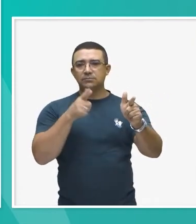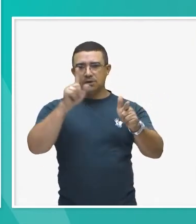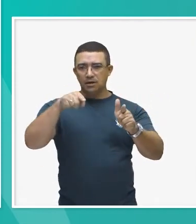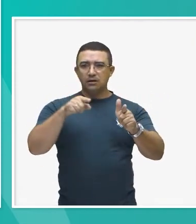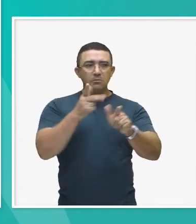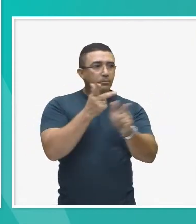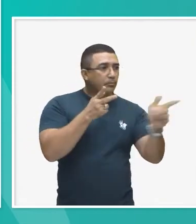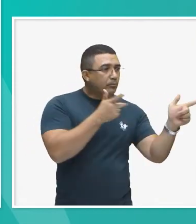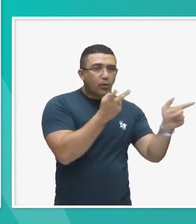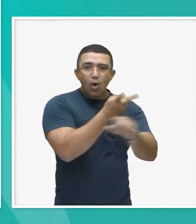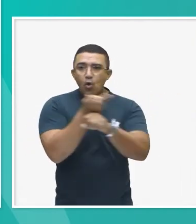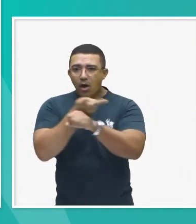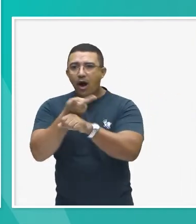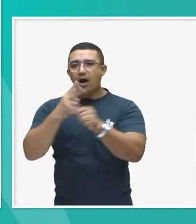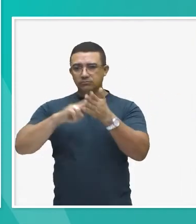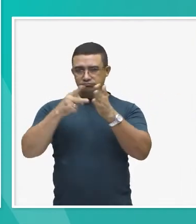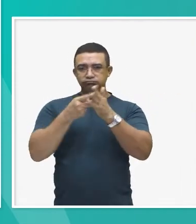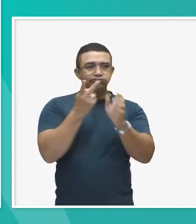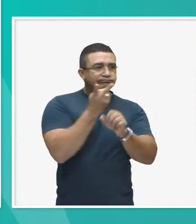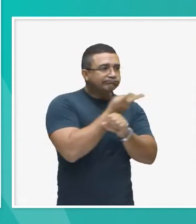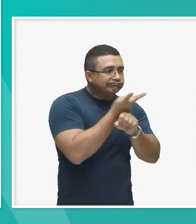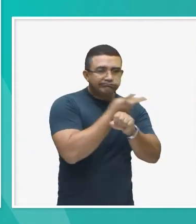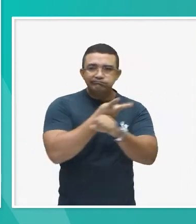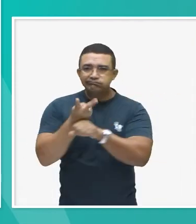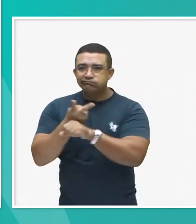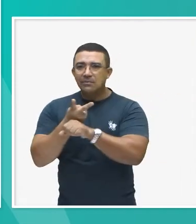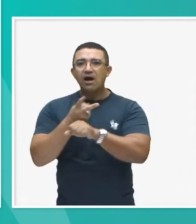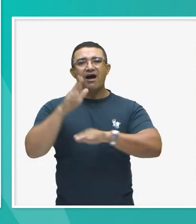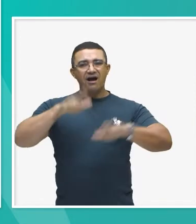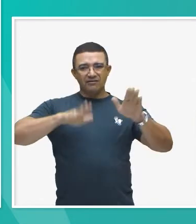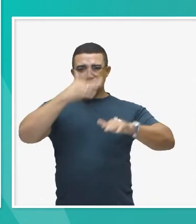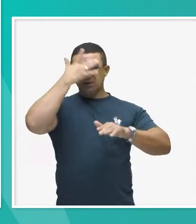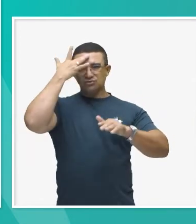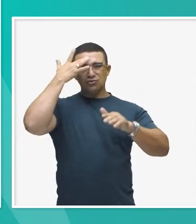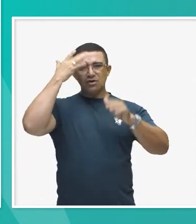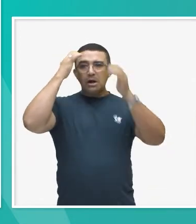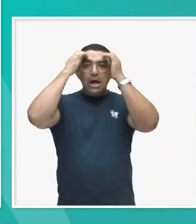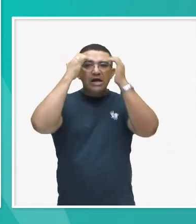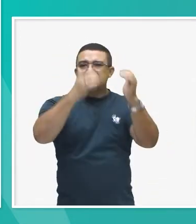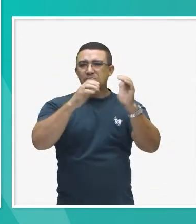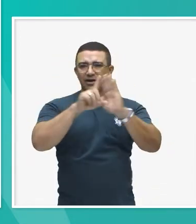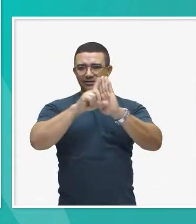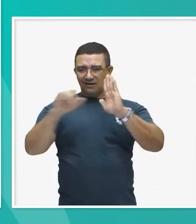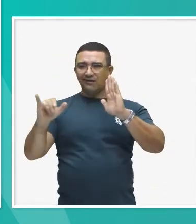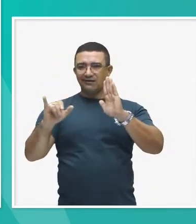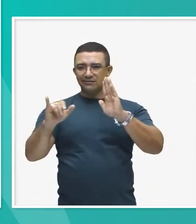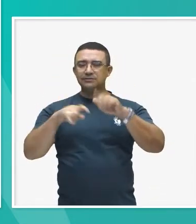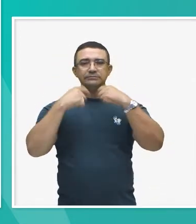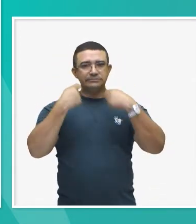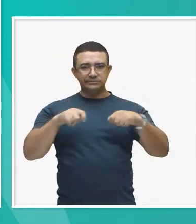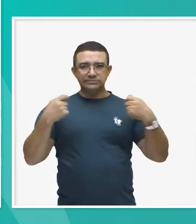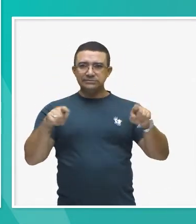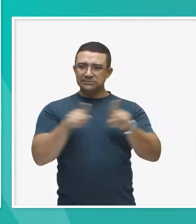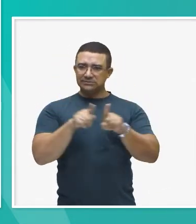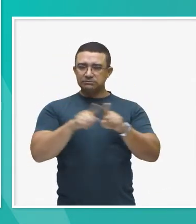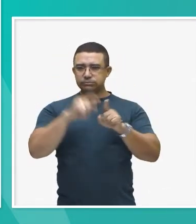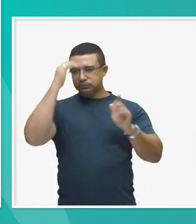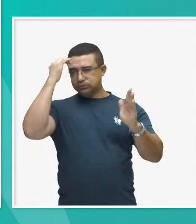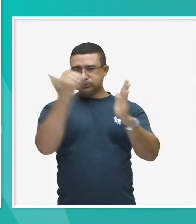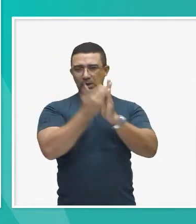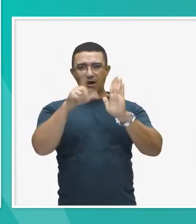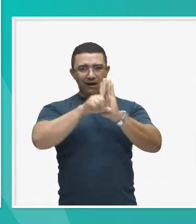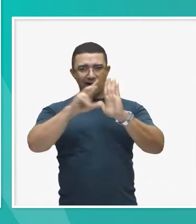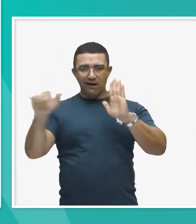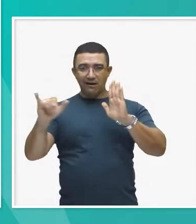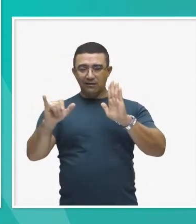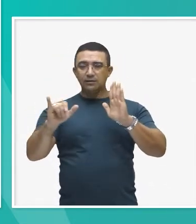ela acontece de forma predatória, né, que não respeitam os ciclos de renovação, ok? Hunting, que